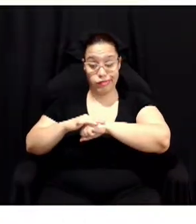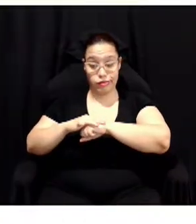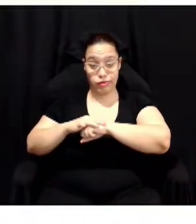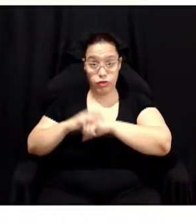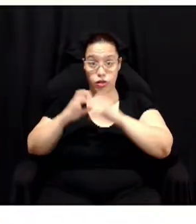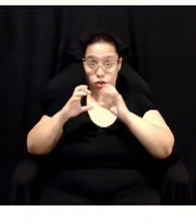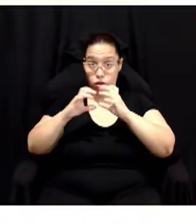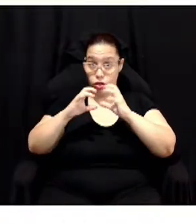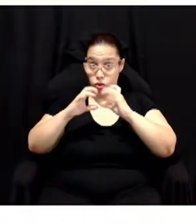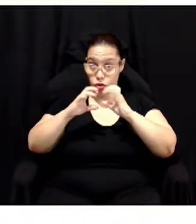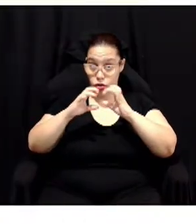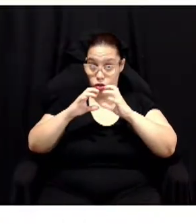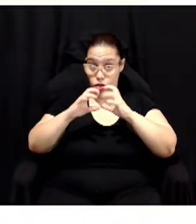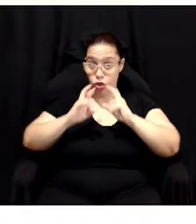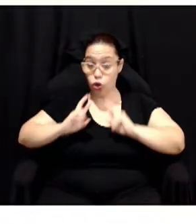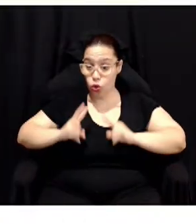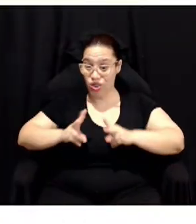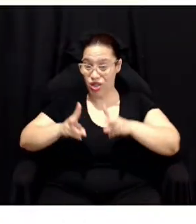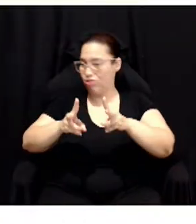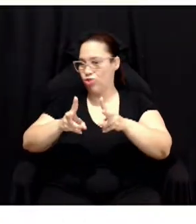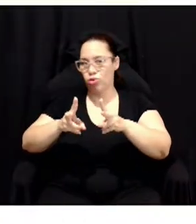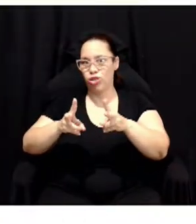neurológicas crônicas,